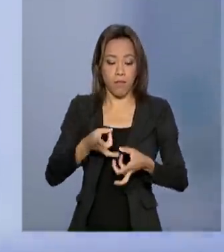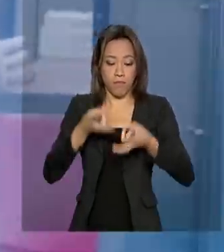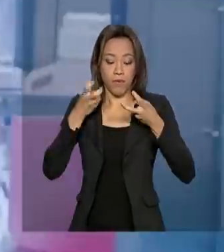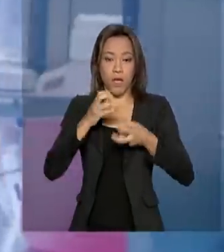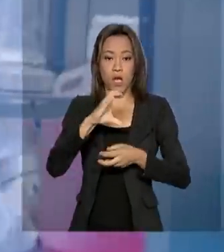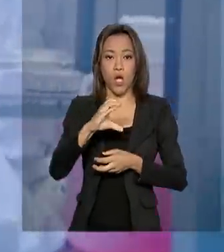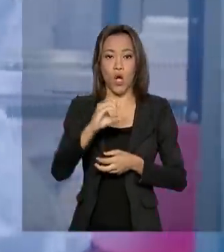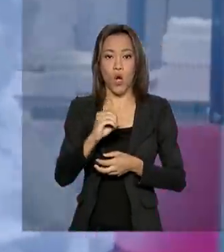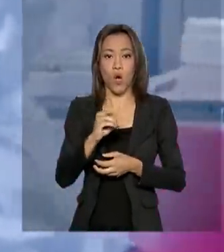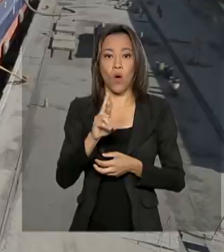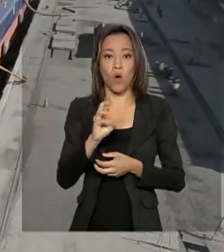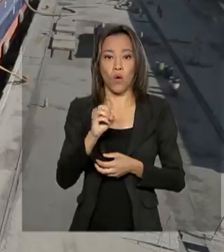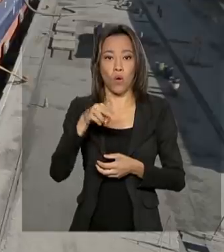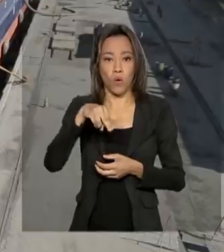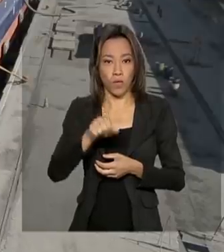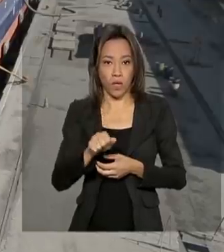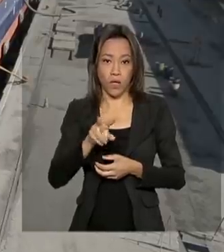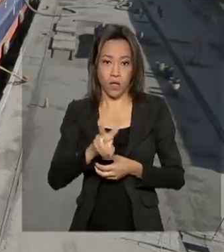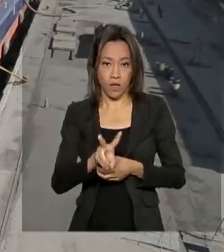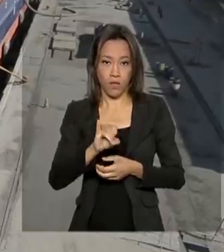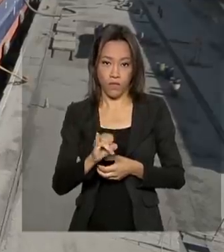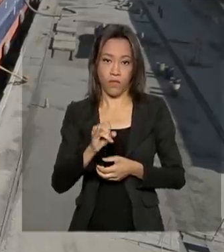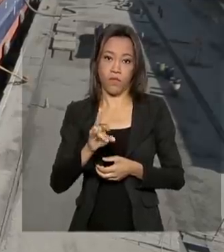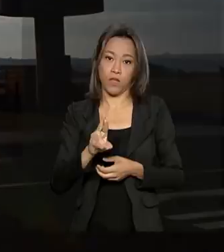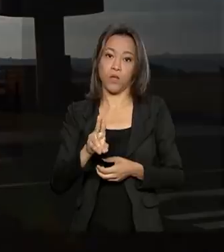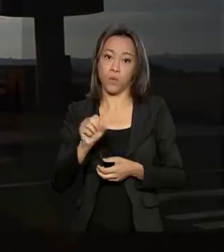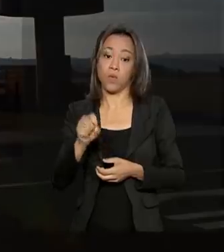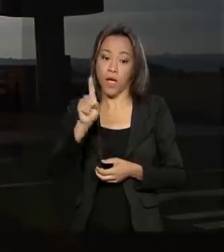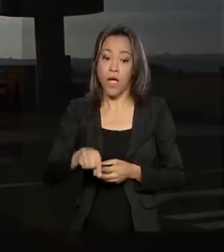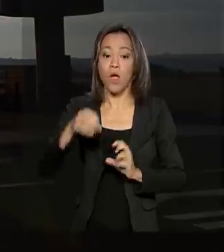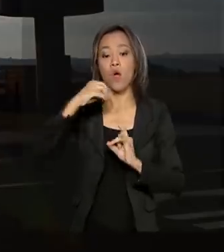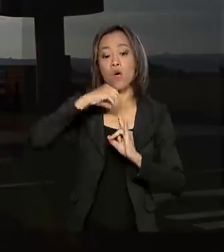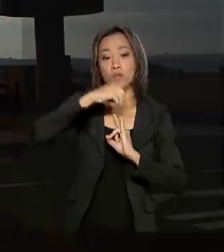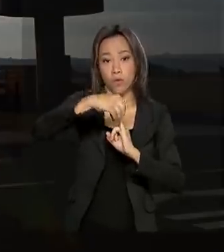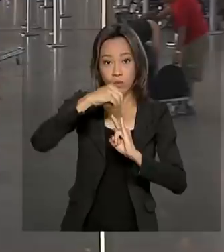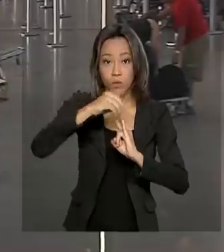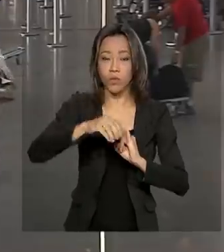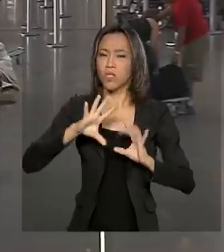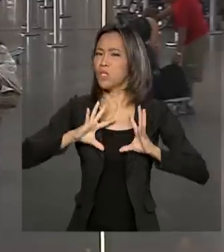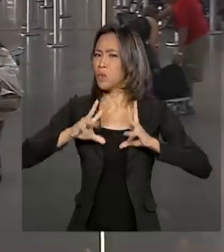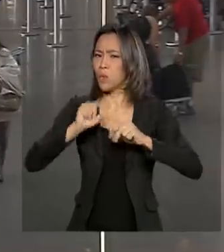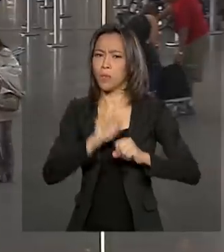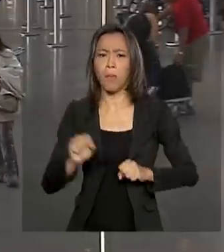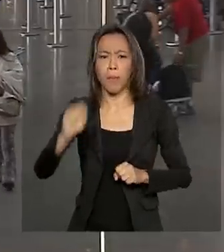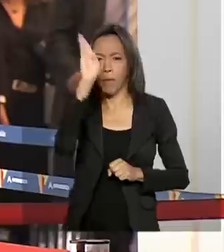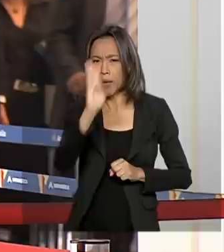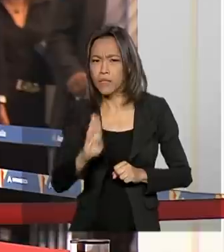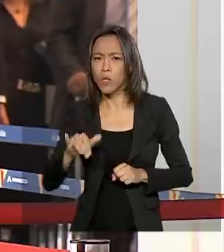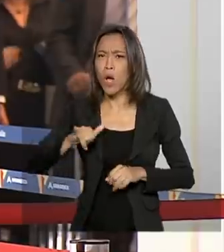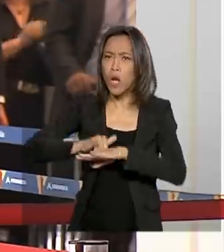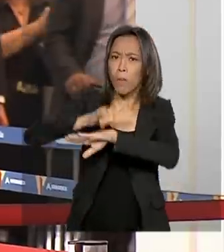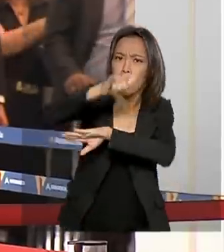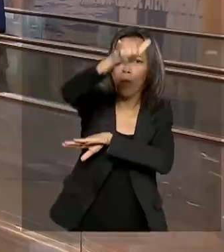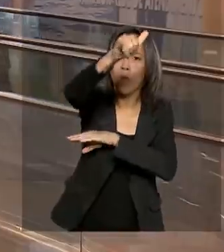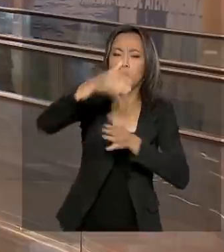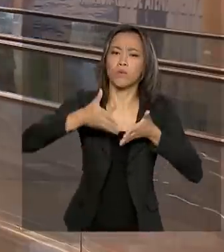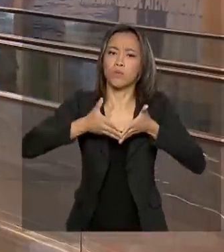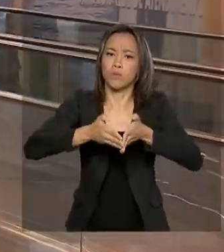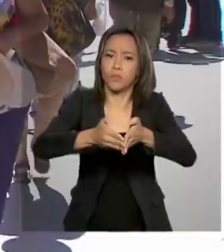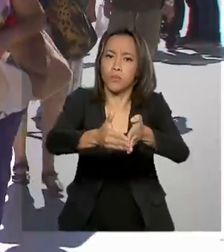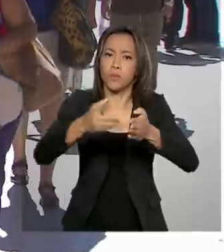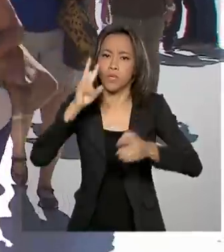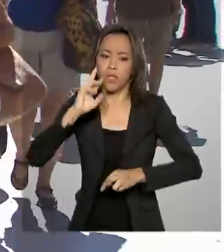fundação oswaldo cruz em todo o país portos e aeroportos têm recebido atenção especial e